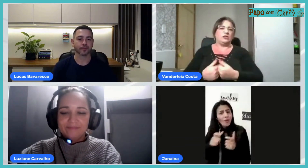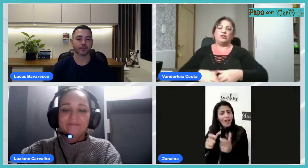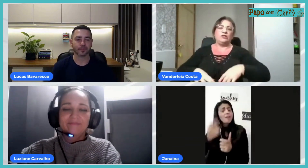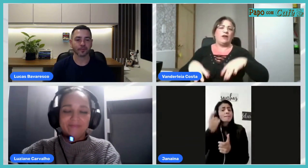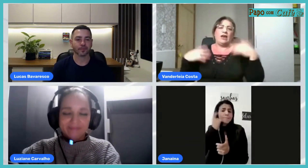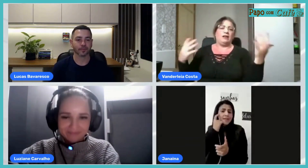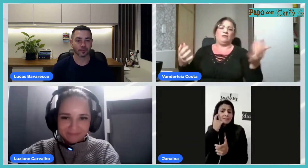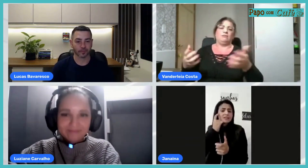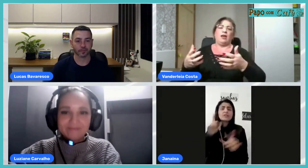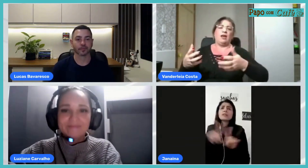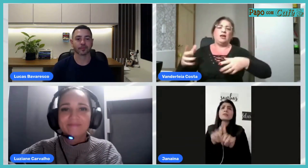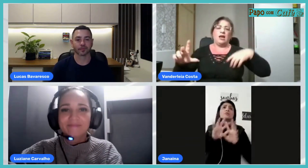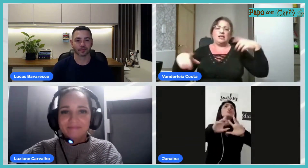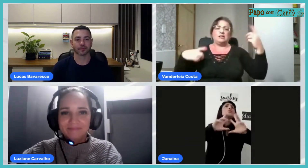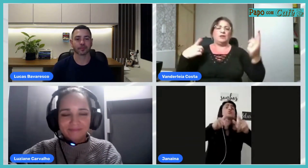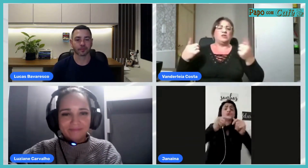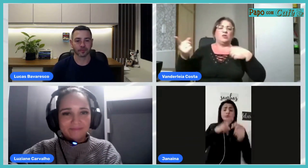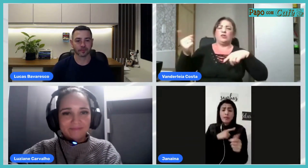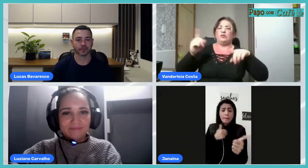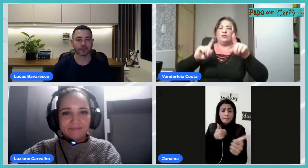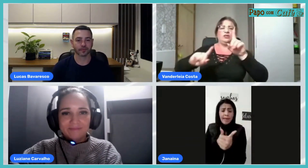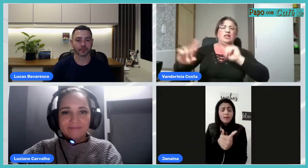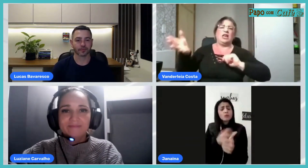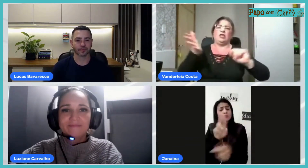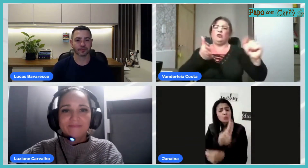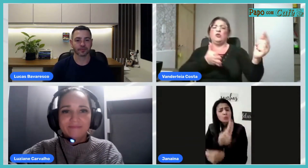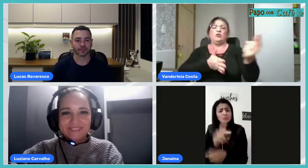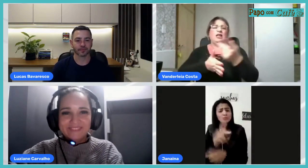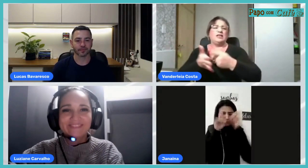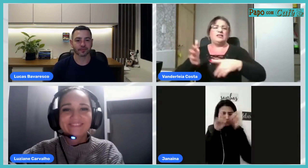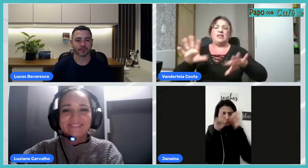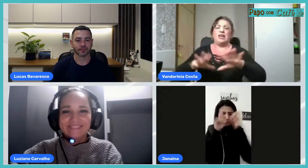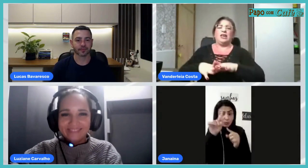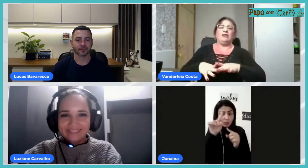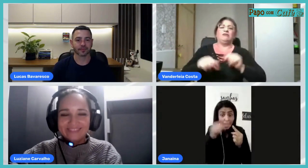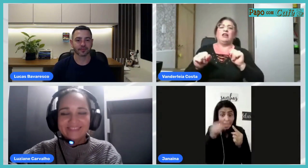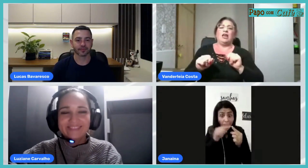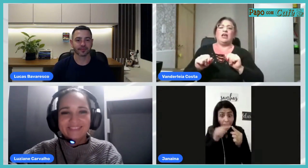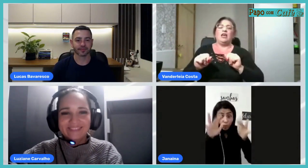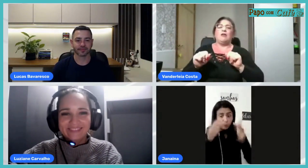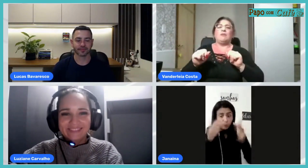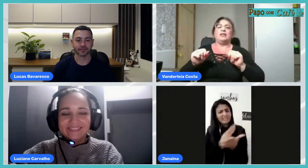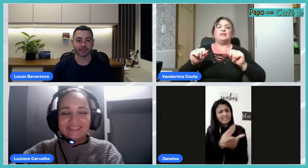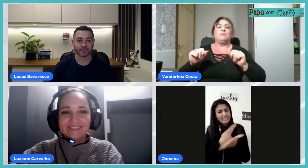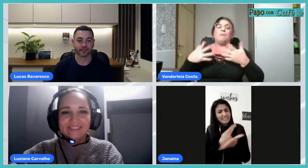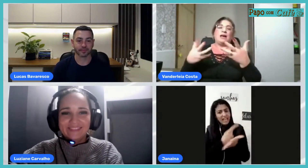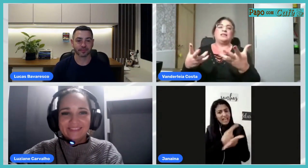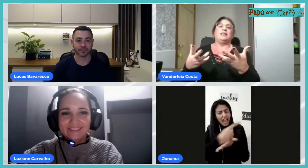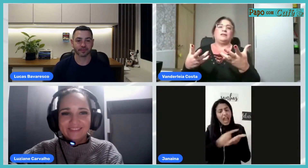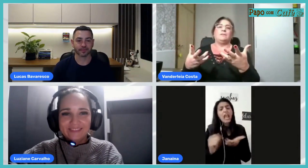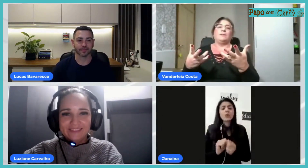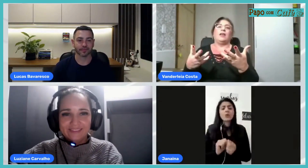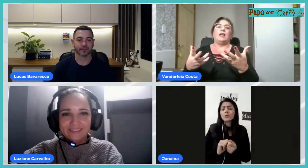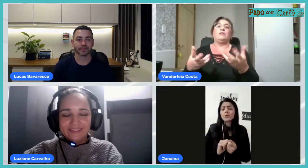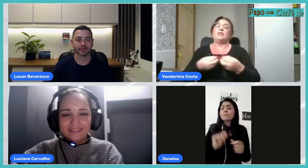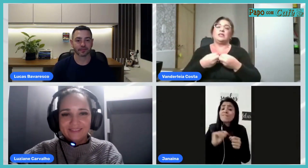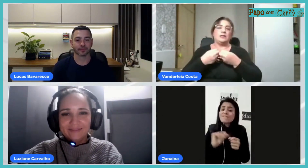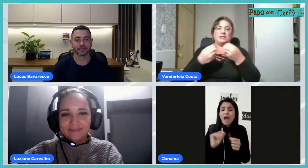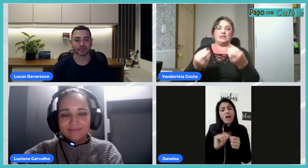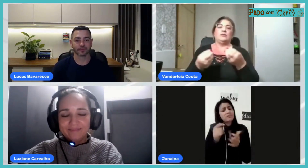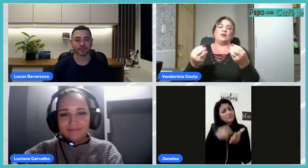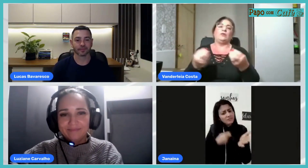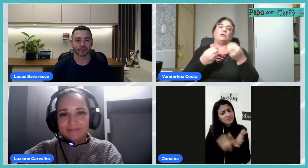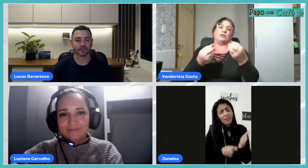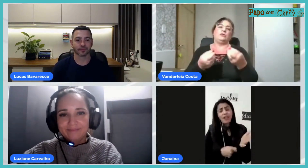recursos que vocês tiverem, né? As expressões, o dedo, o desenho, né? Mas passem, né?